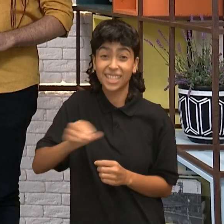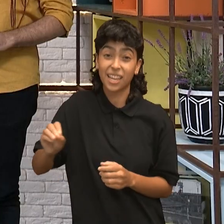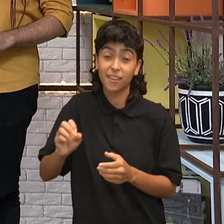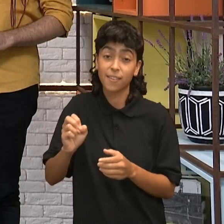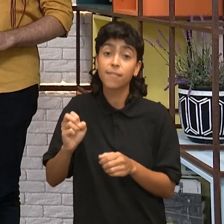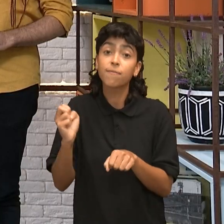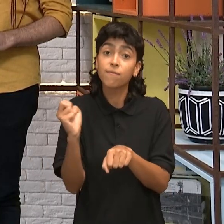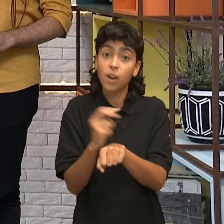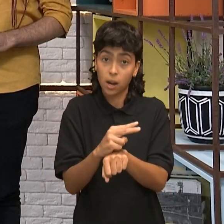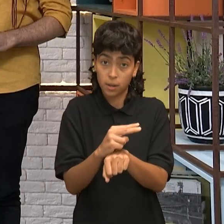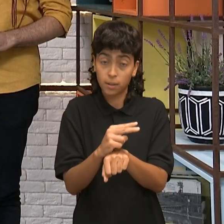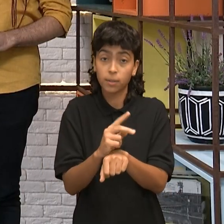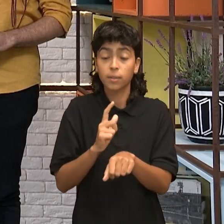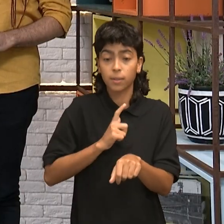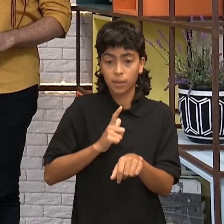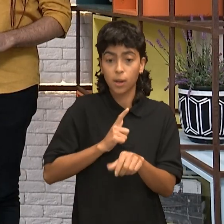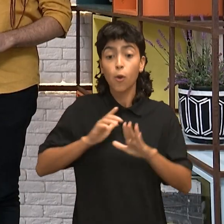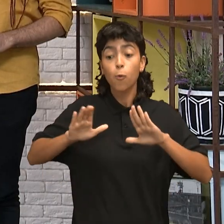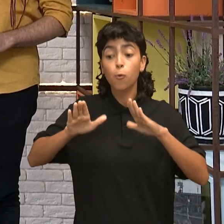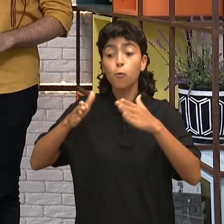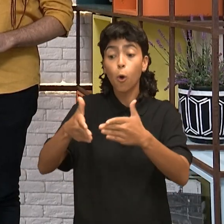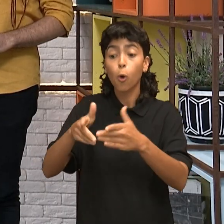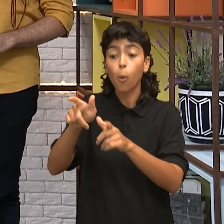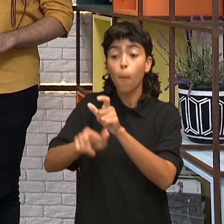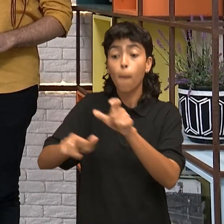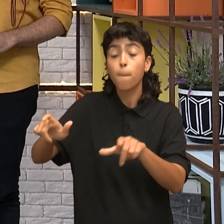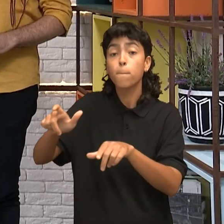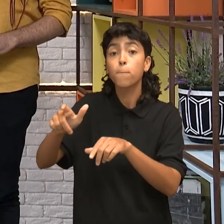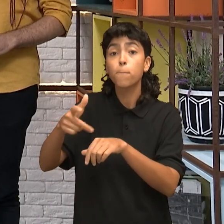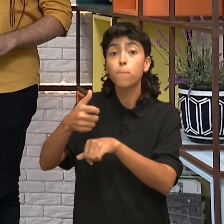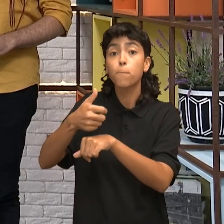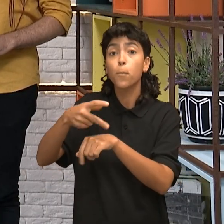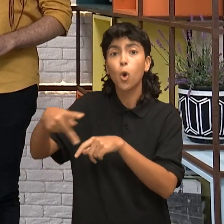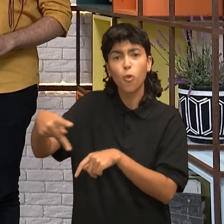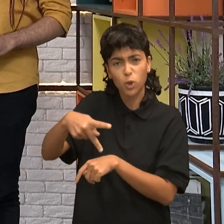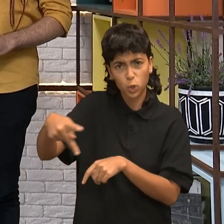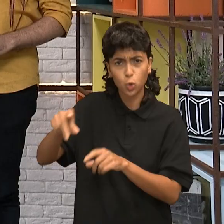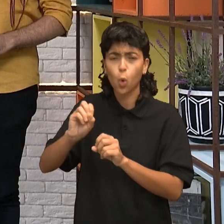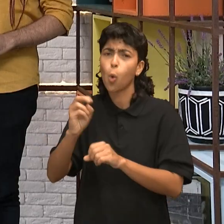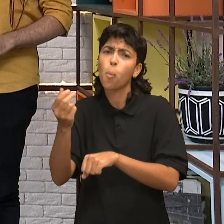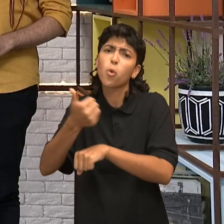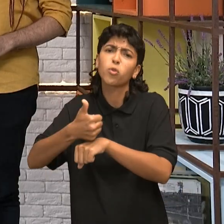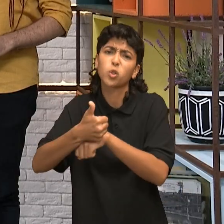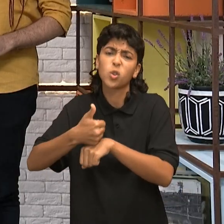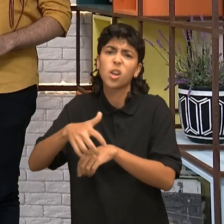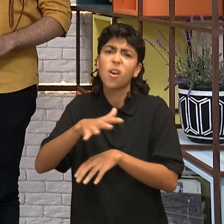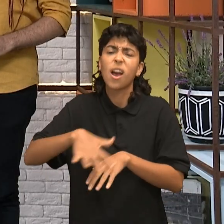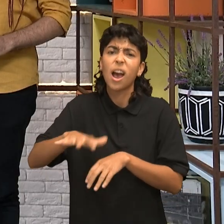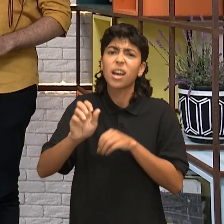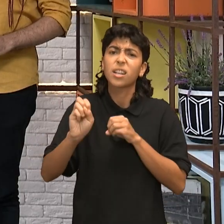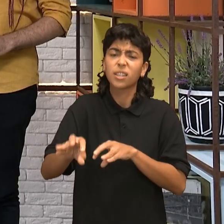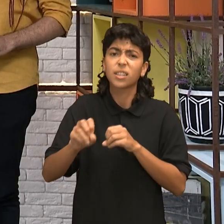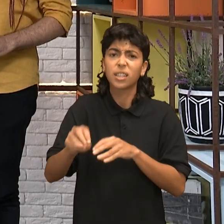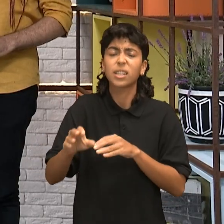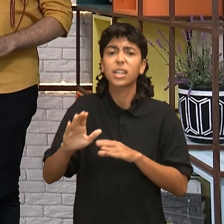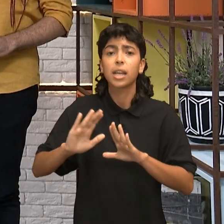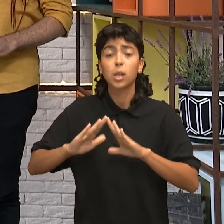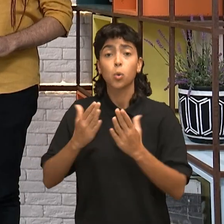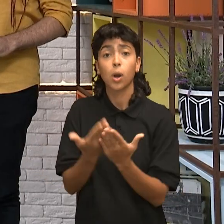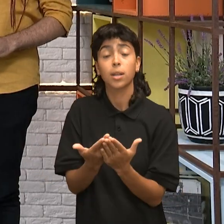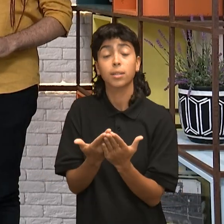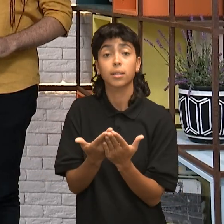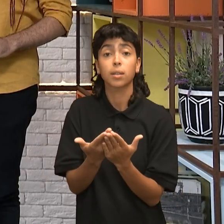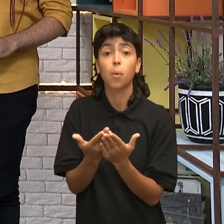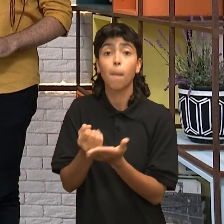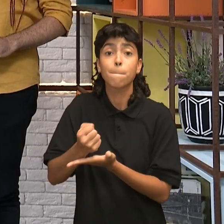prioritariamente destinadas a profissionais da educação básica das redes públicas e conveniada do Estado de Goiás, incluindo